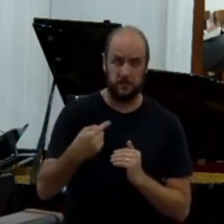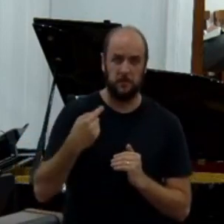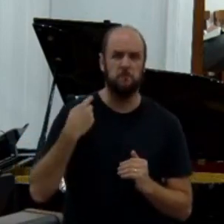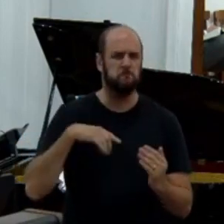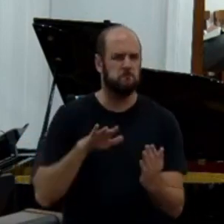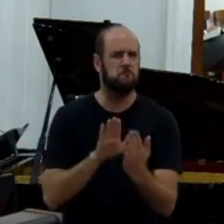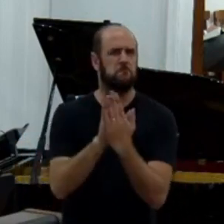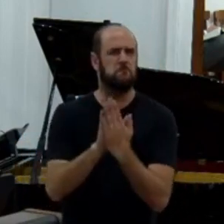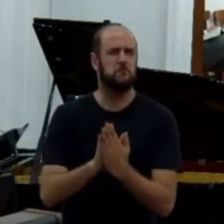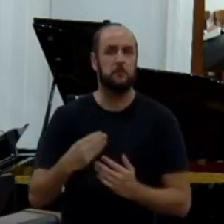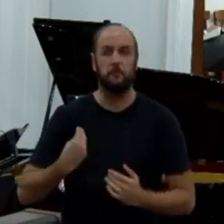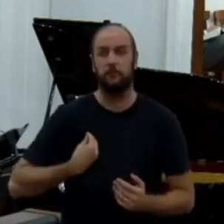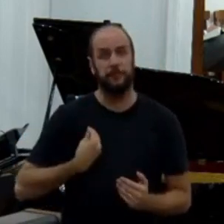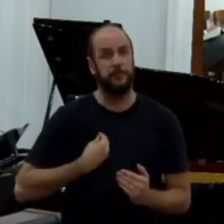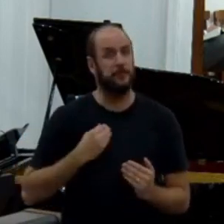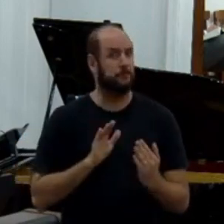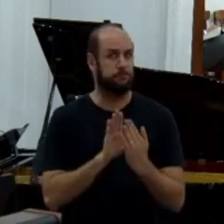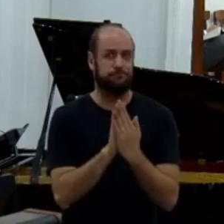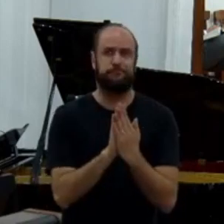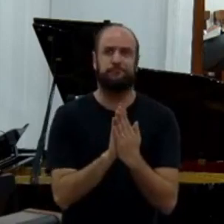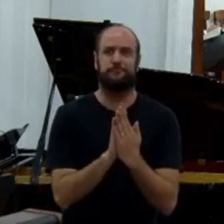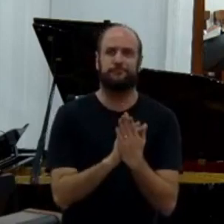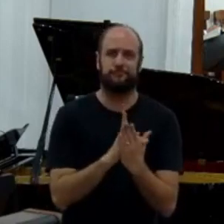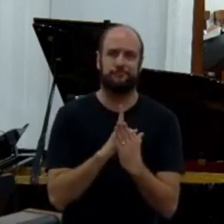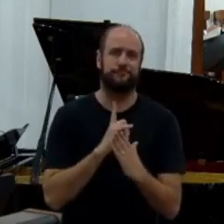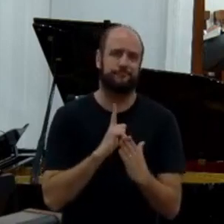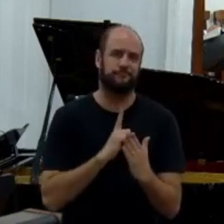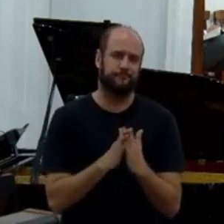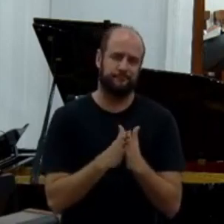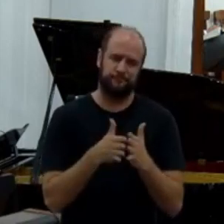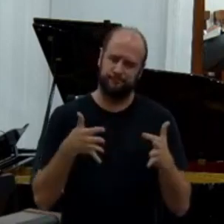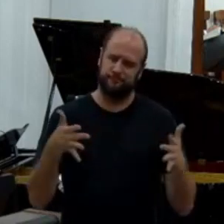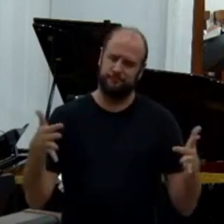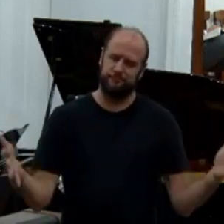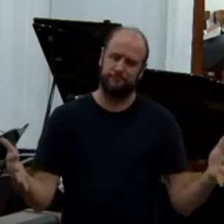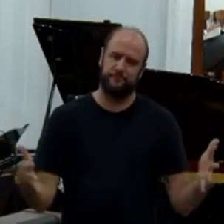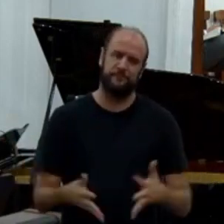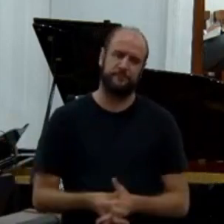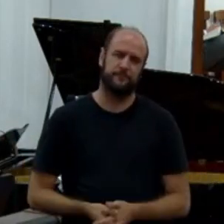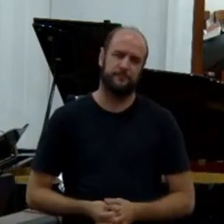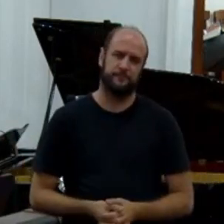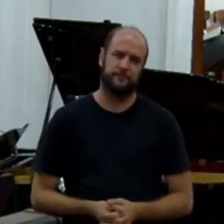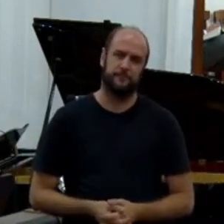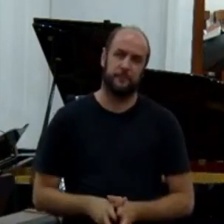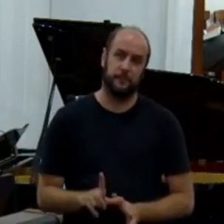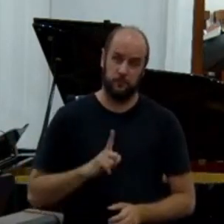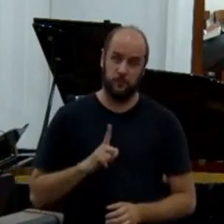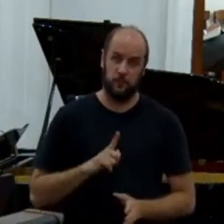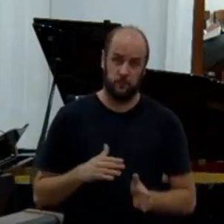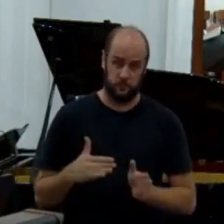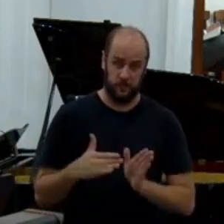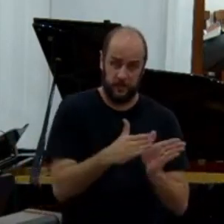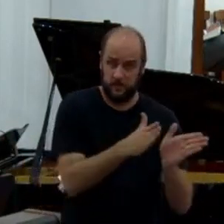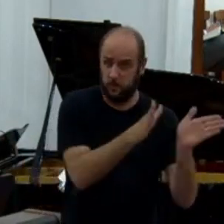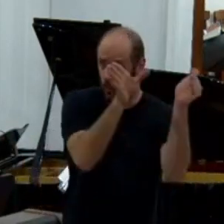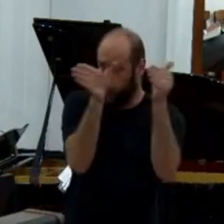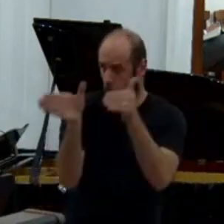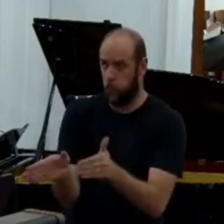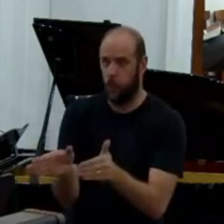Melhor dizendo, ao longo da vida. Ao longo da vida. Existe um caminho de volta.